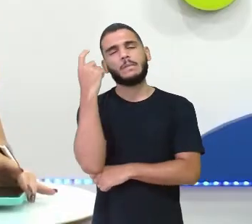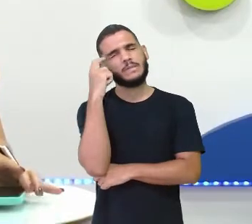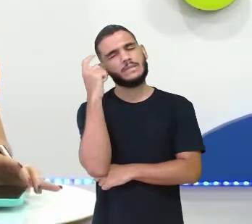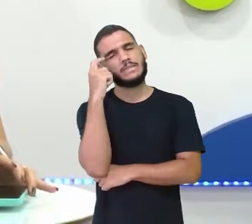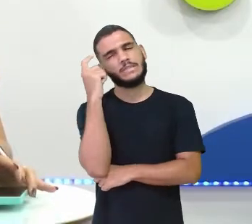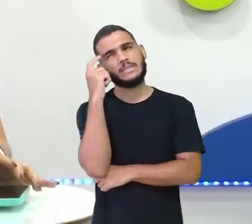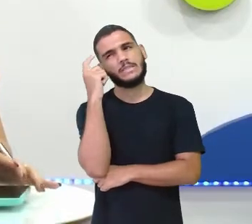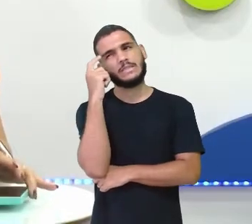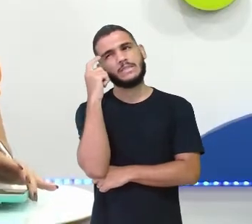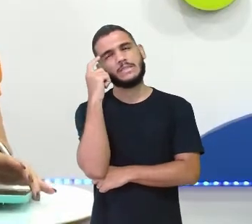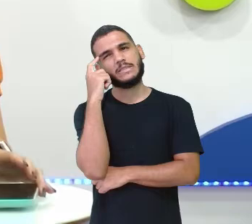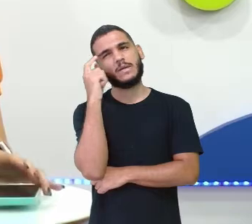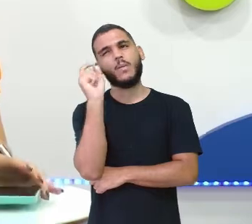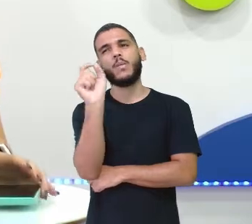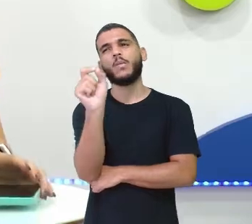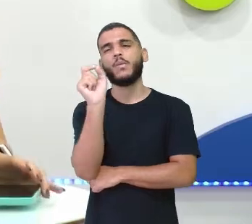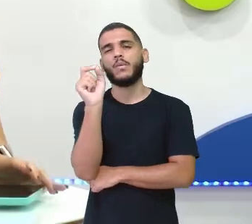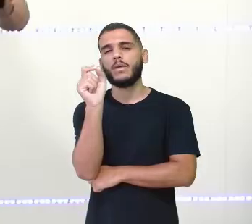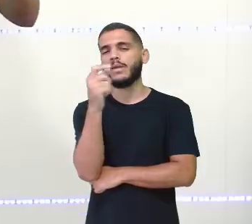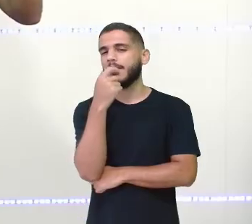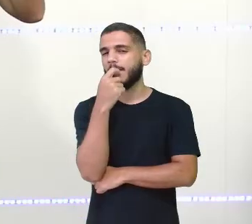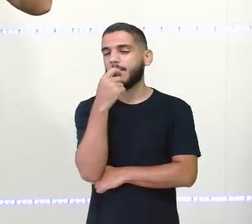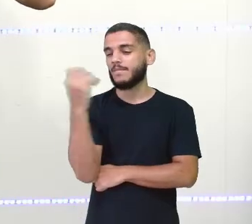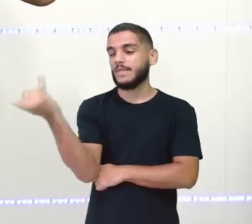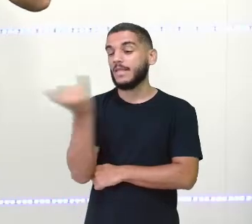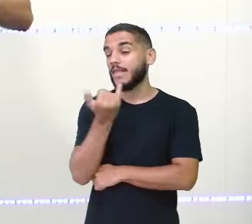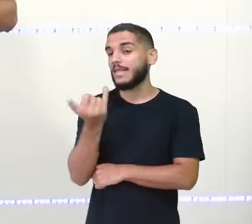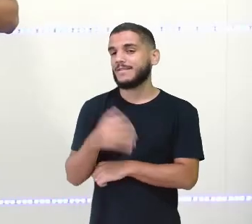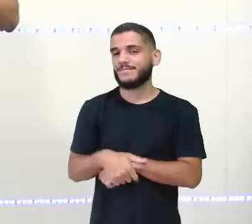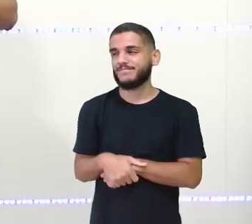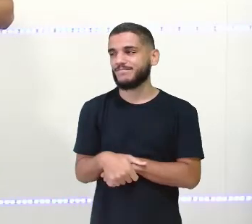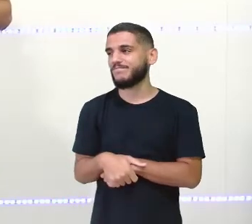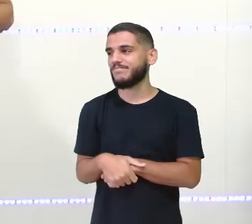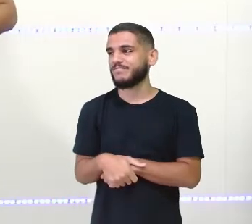tenho. O que é, Miguel? Quanto mais você tira...